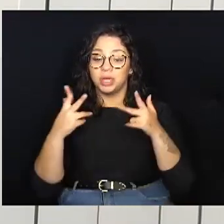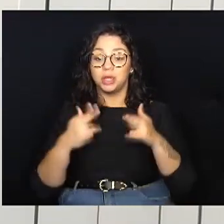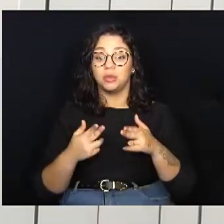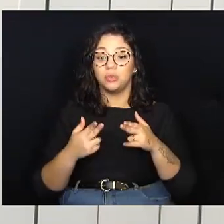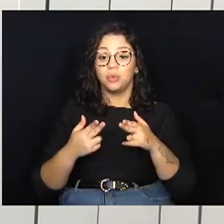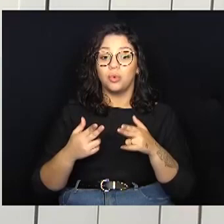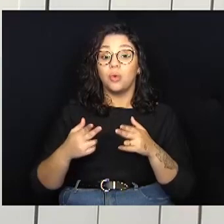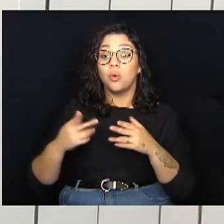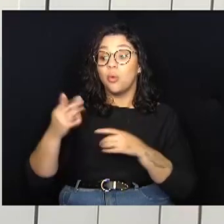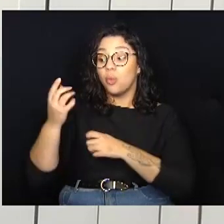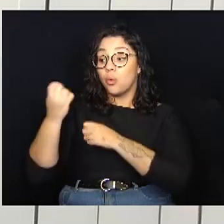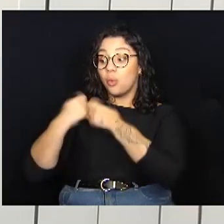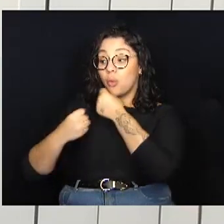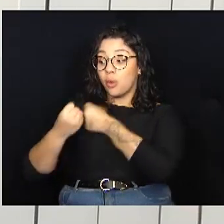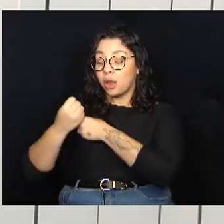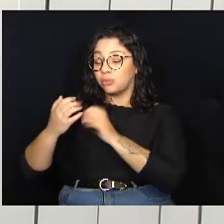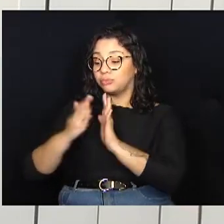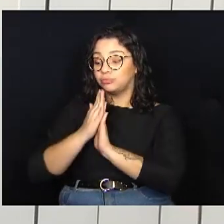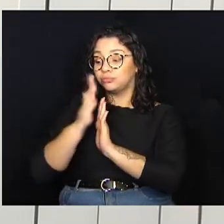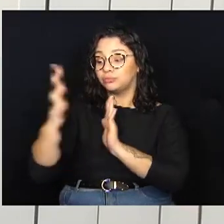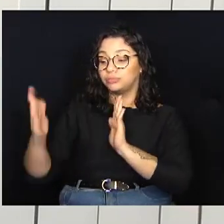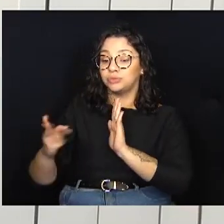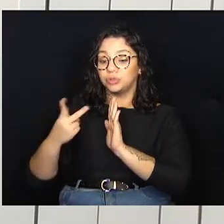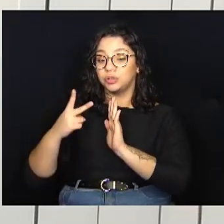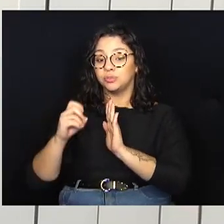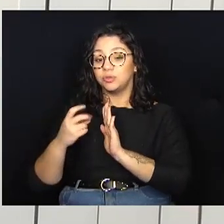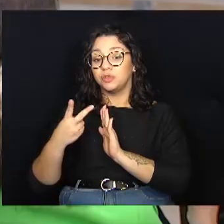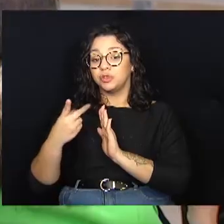durante todo o ano de 2021.